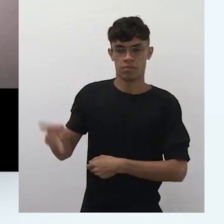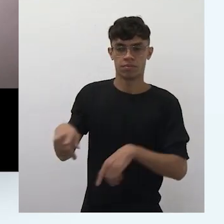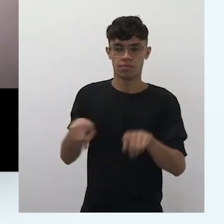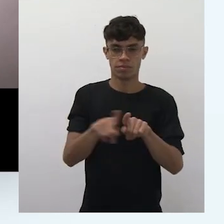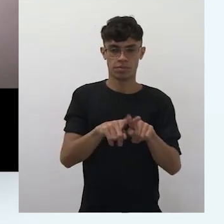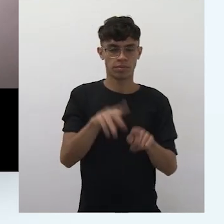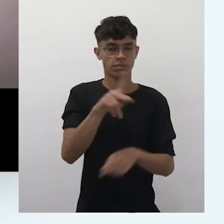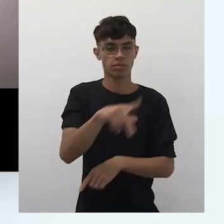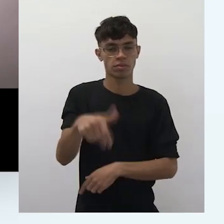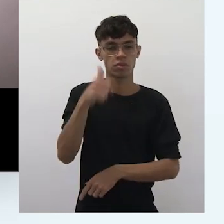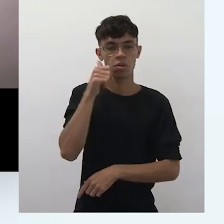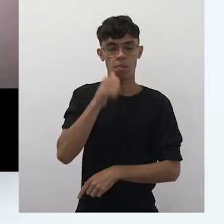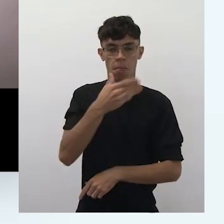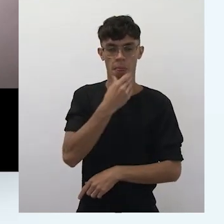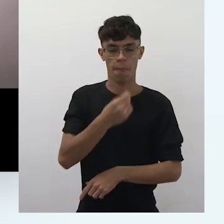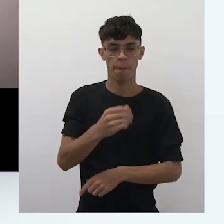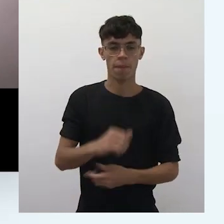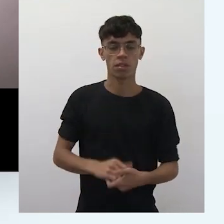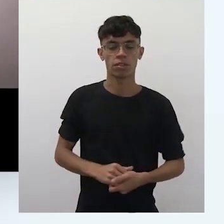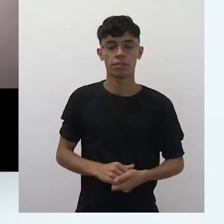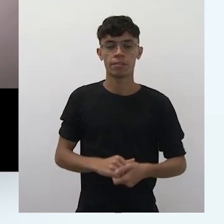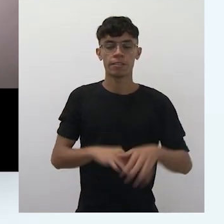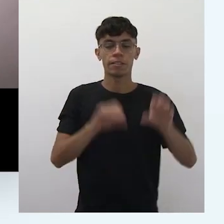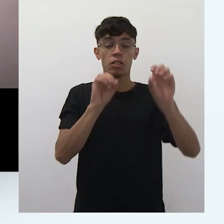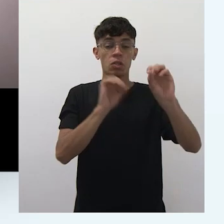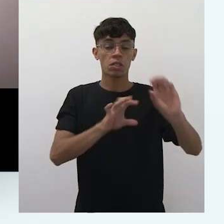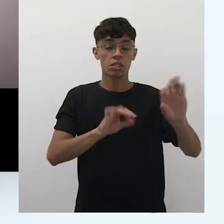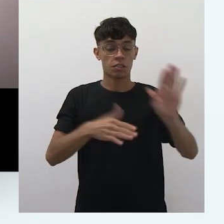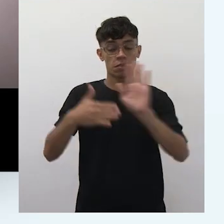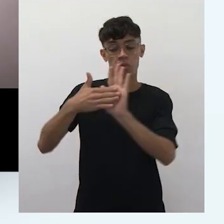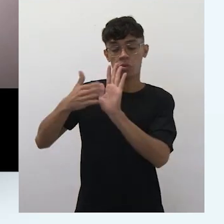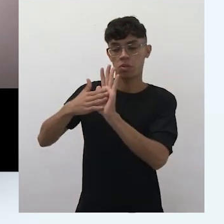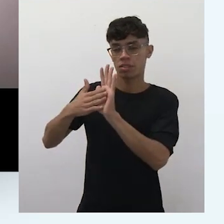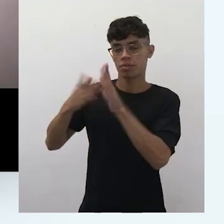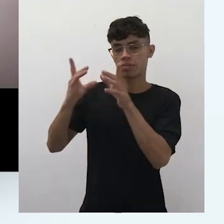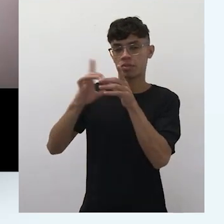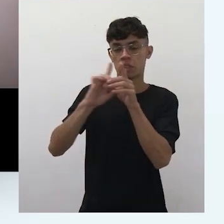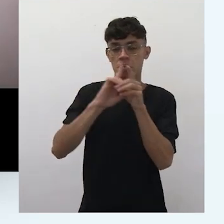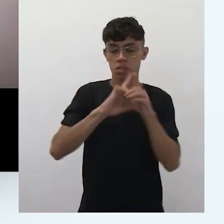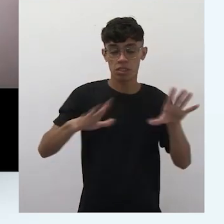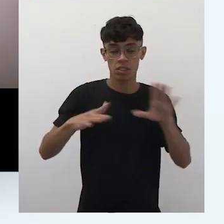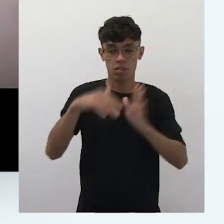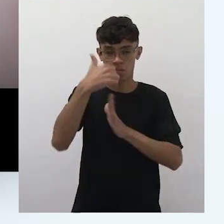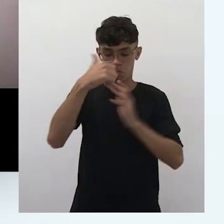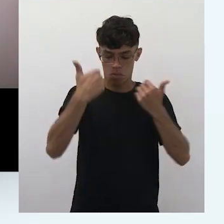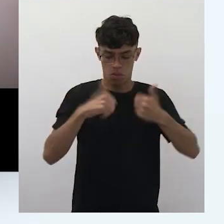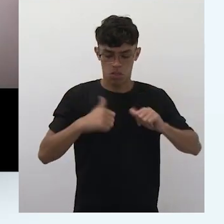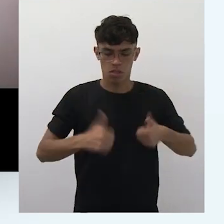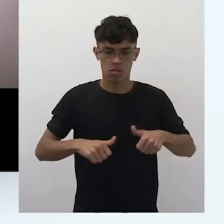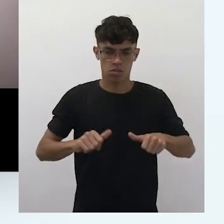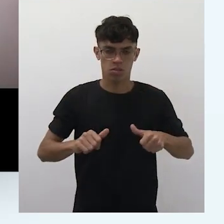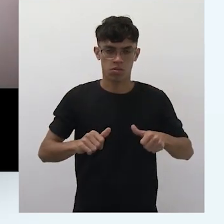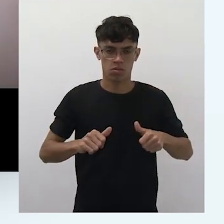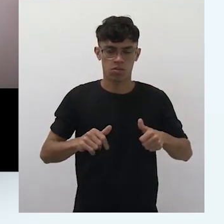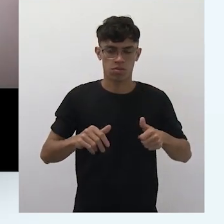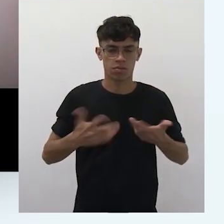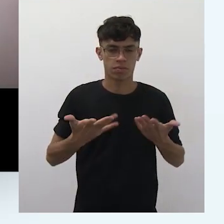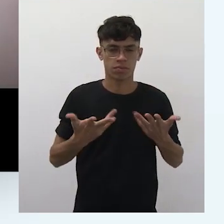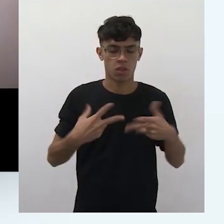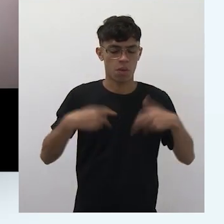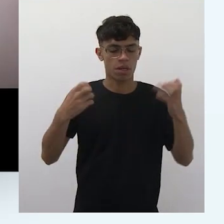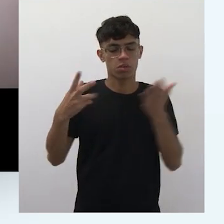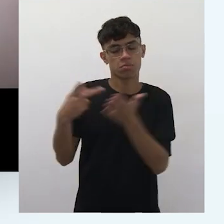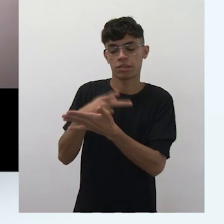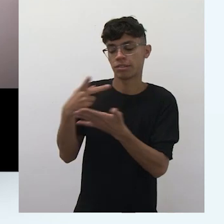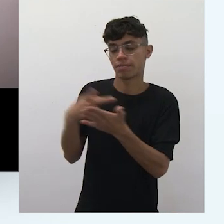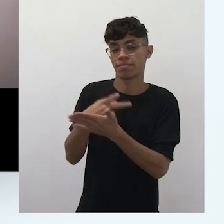professora. Numa educação que se propõe democrática, a autoavaliação pode ganhar espaço. O erro